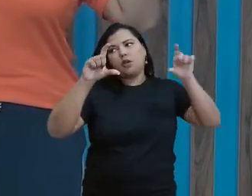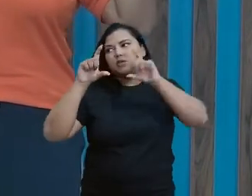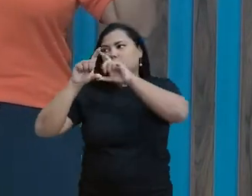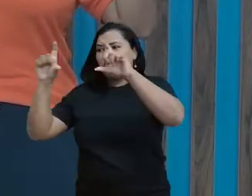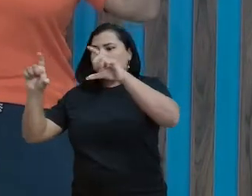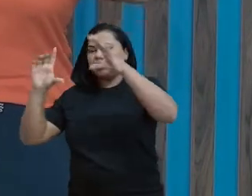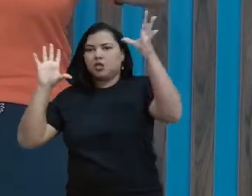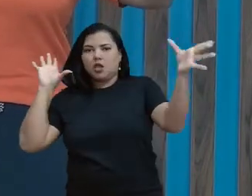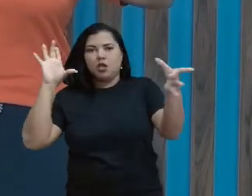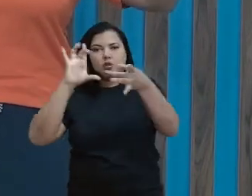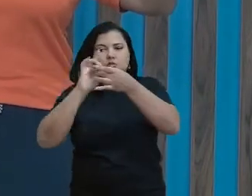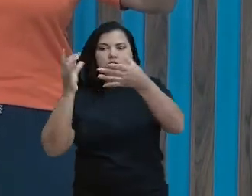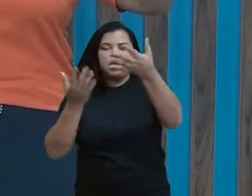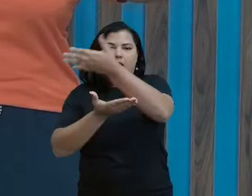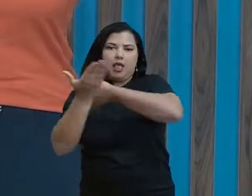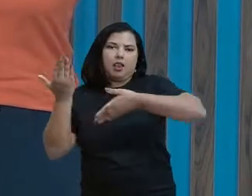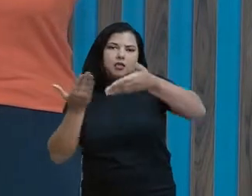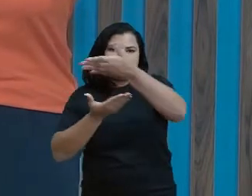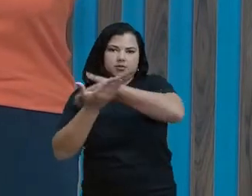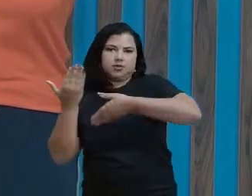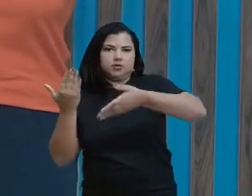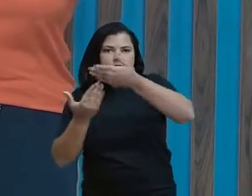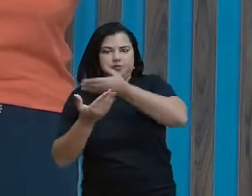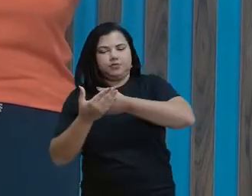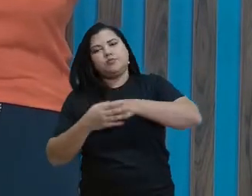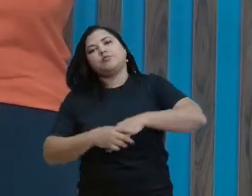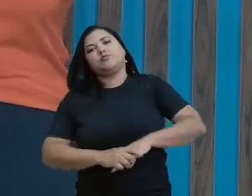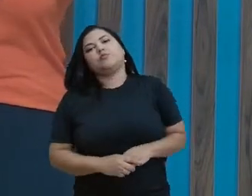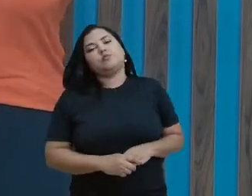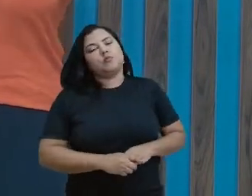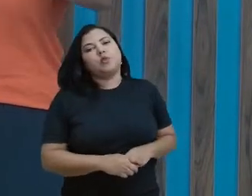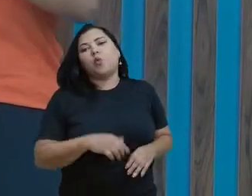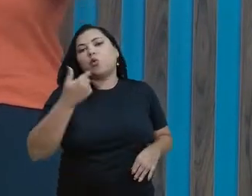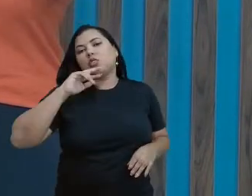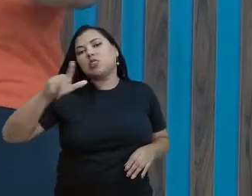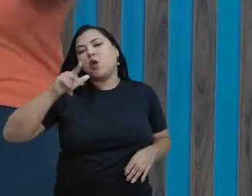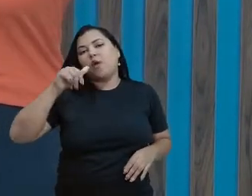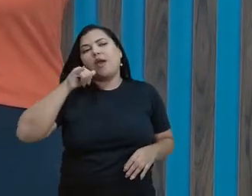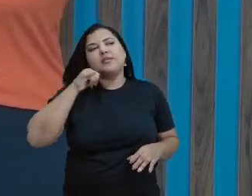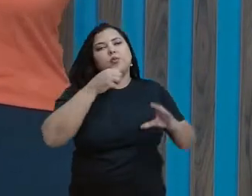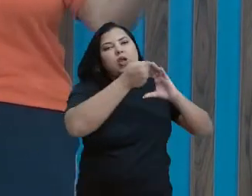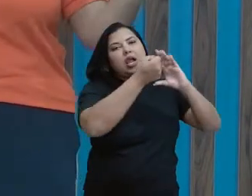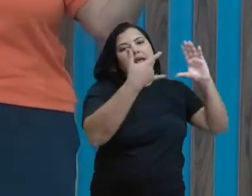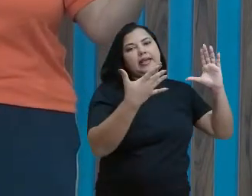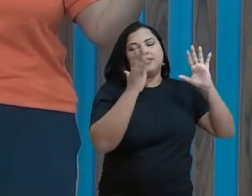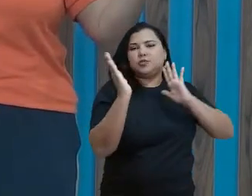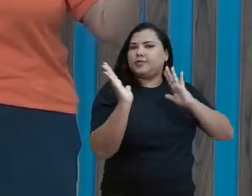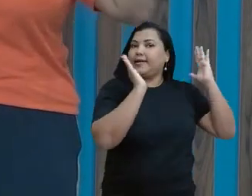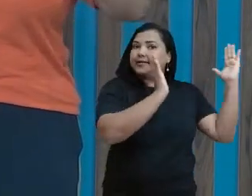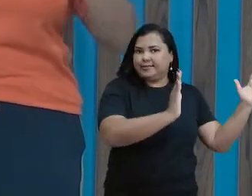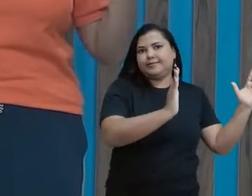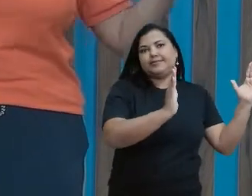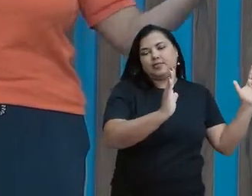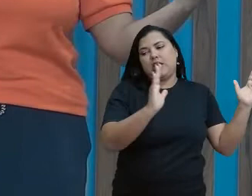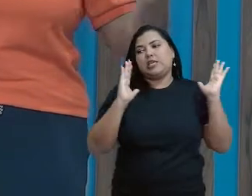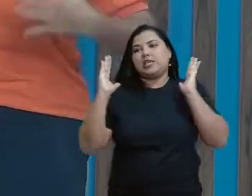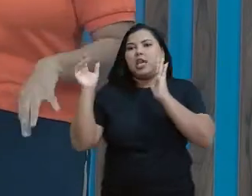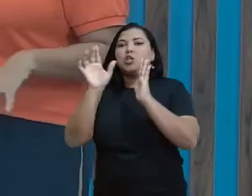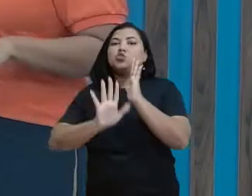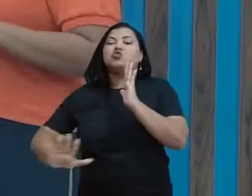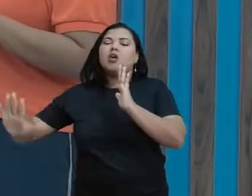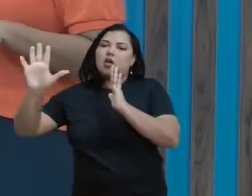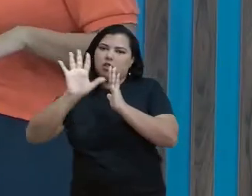é uma oração em relação a outra e não uma adjetivação, uma qualificação de um termo, mas é da oração